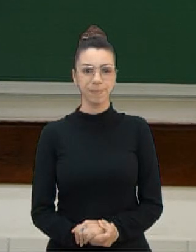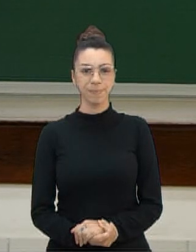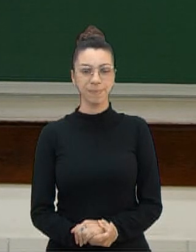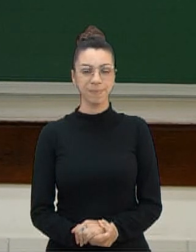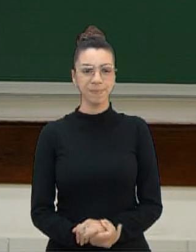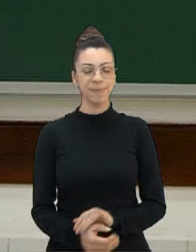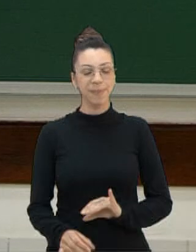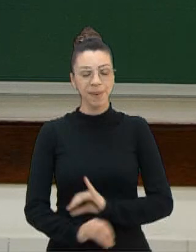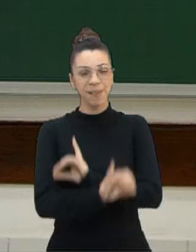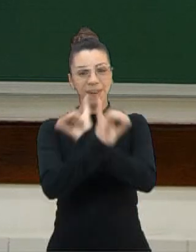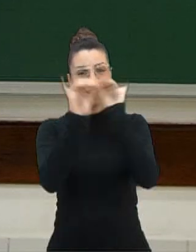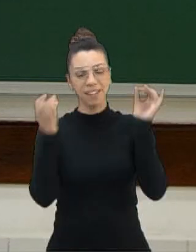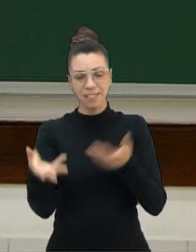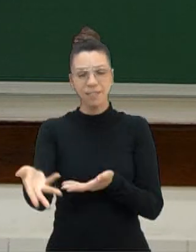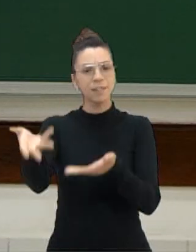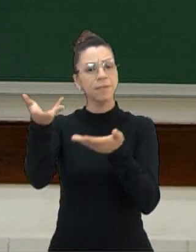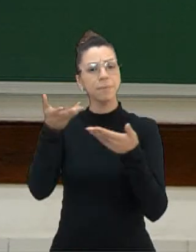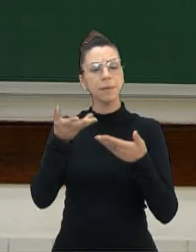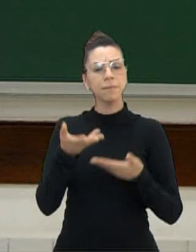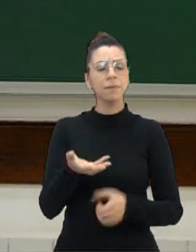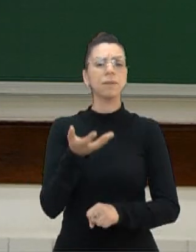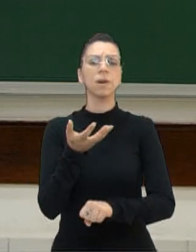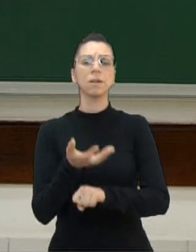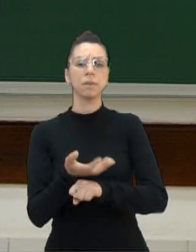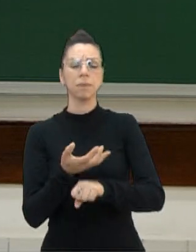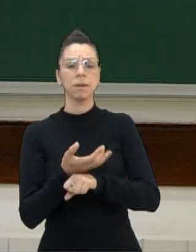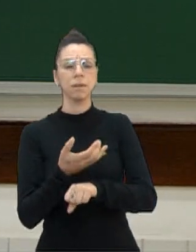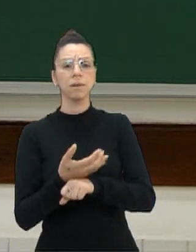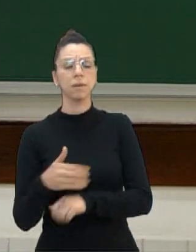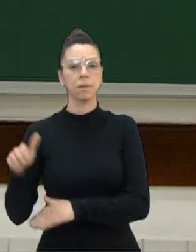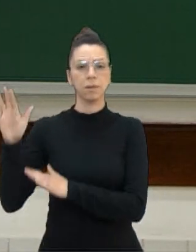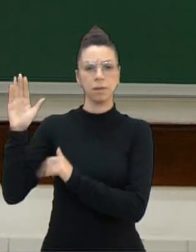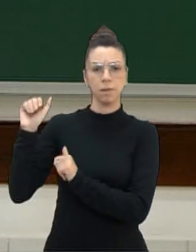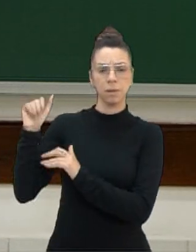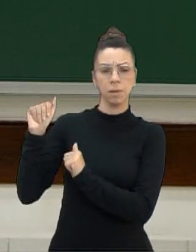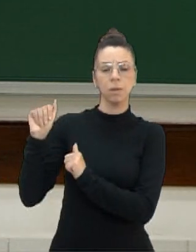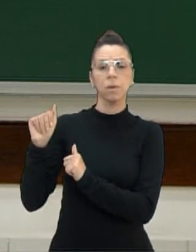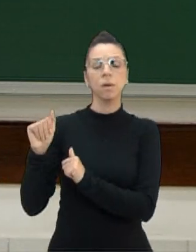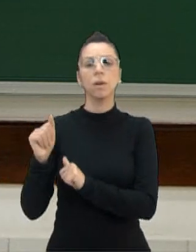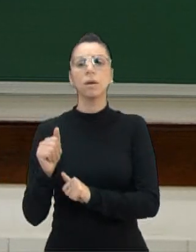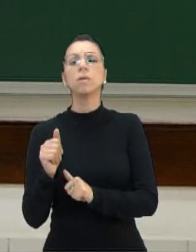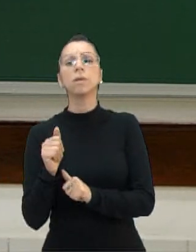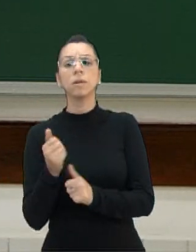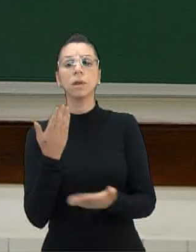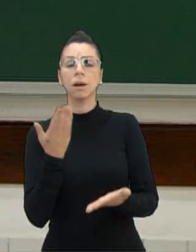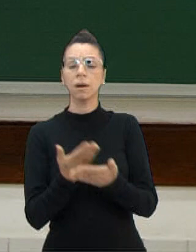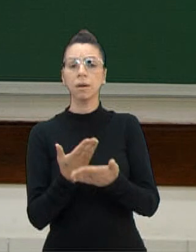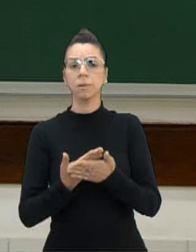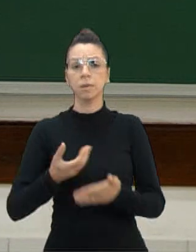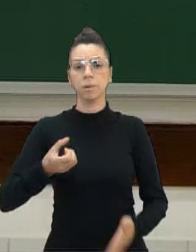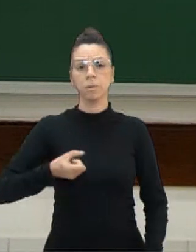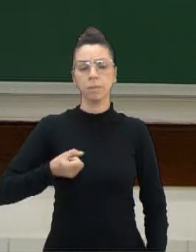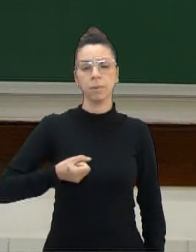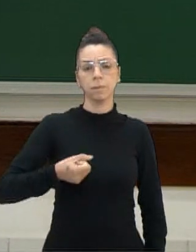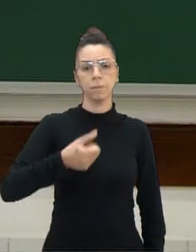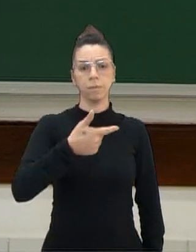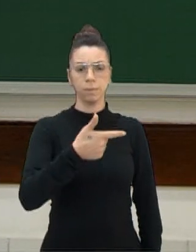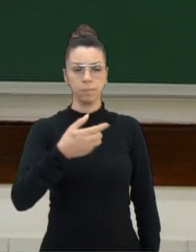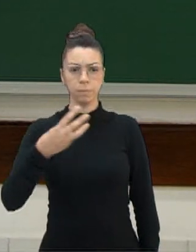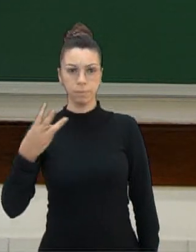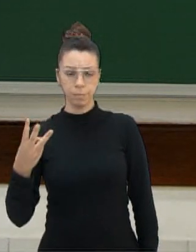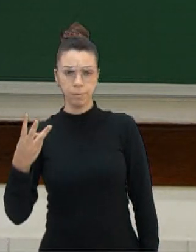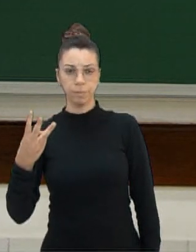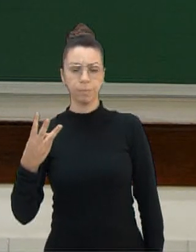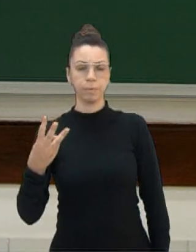Bienvenidos a nuestra clase de español. ¿Cómo estáis? La clase de número 23, perfeito? Língua espanhola, terceira